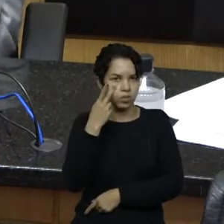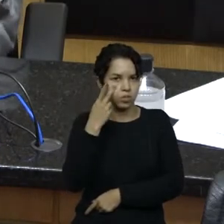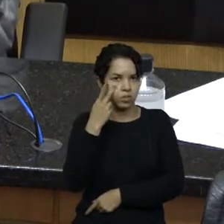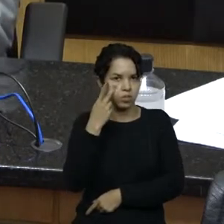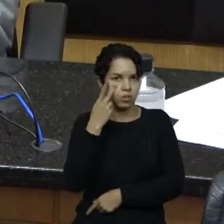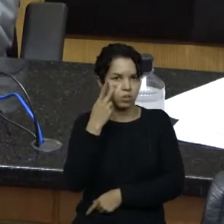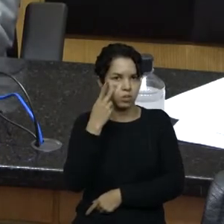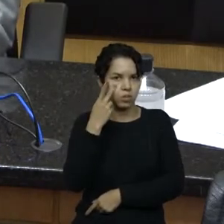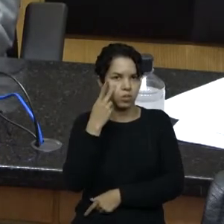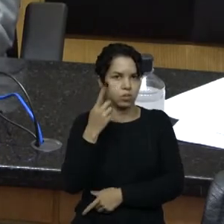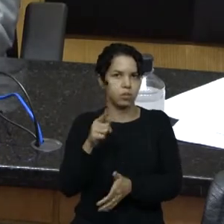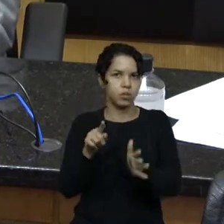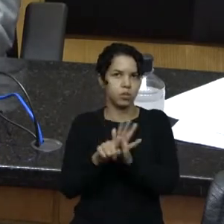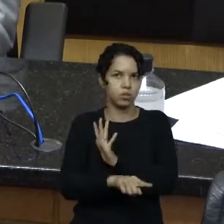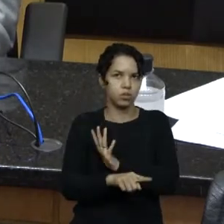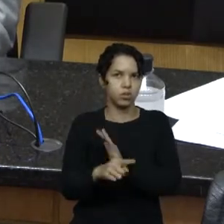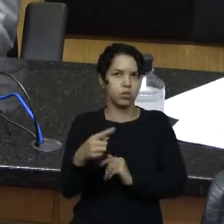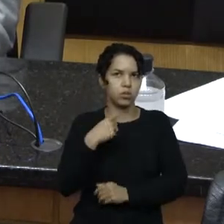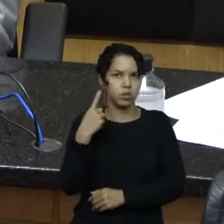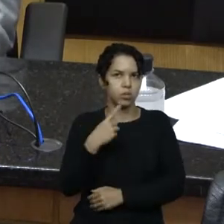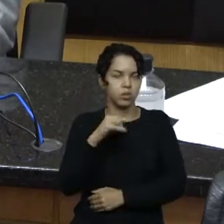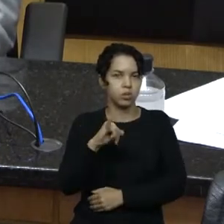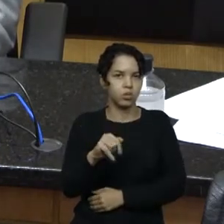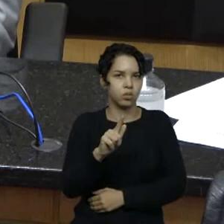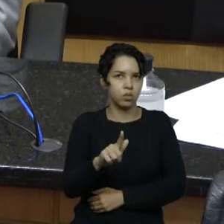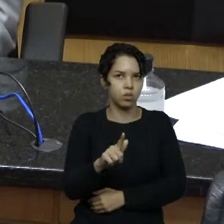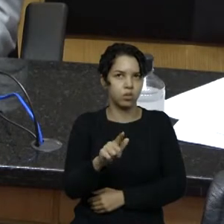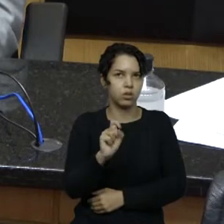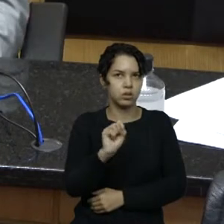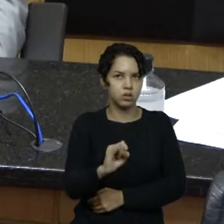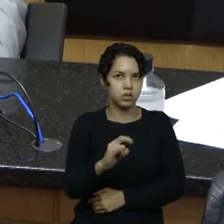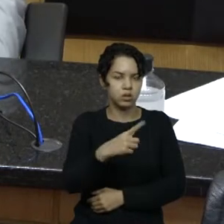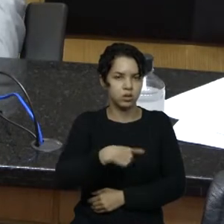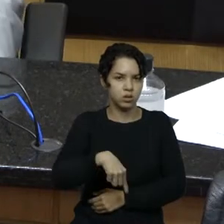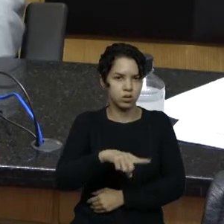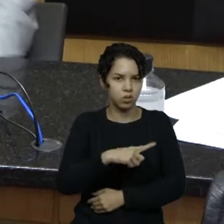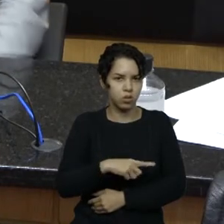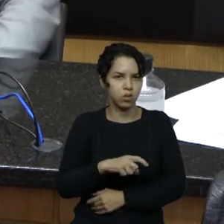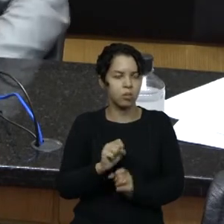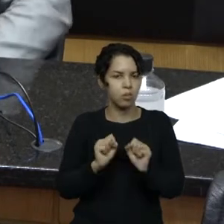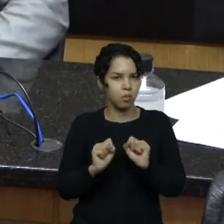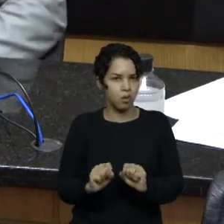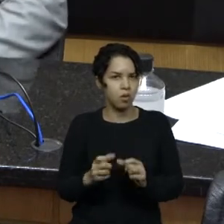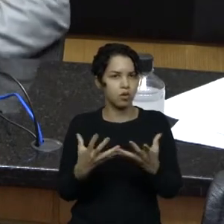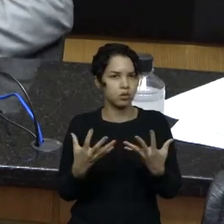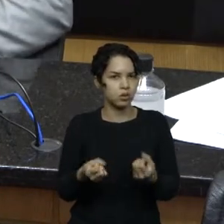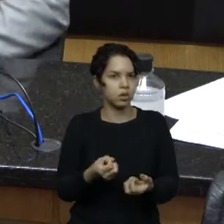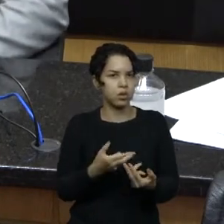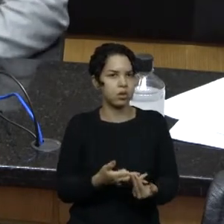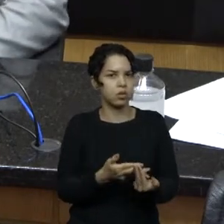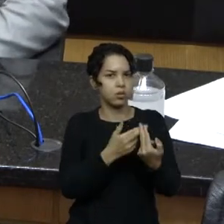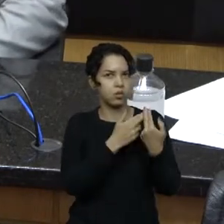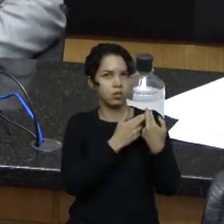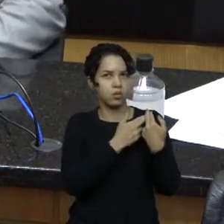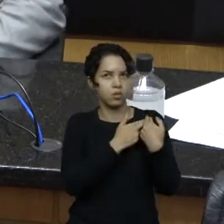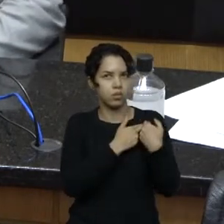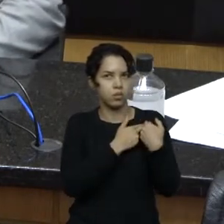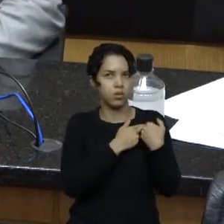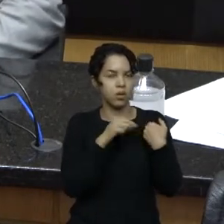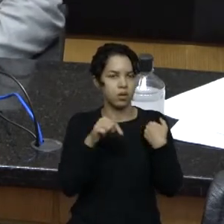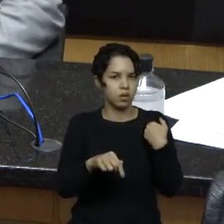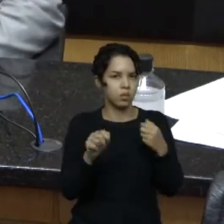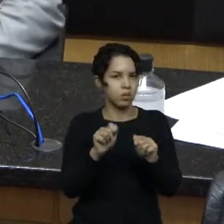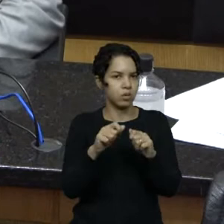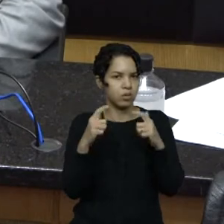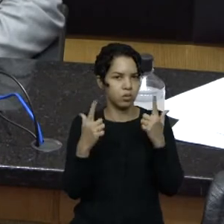quem te perguntou o deputado Júlio se nós temos condições de assumir a responsabilidade de trazer para dentro Assembleia Legislativa